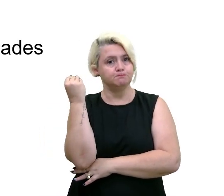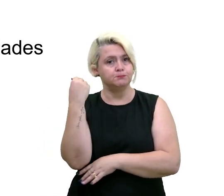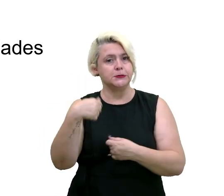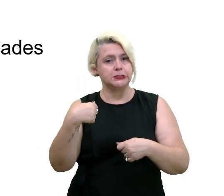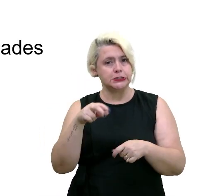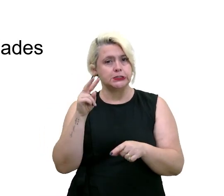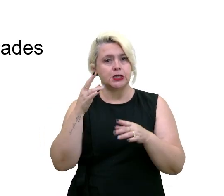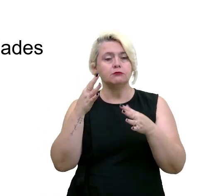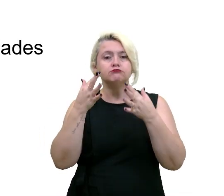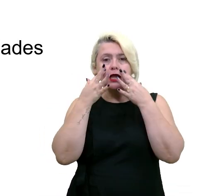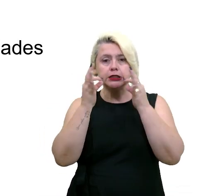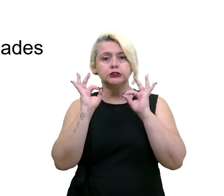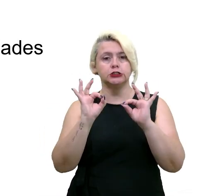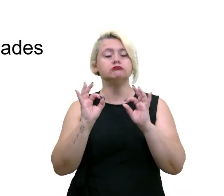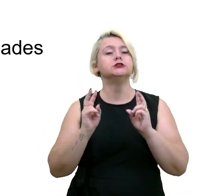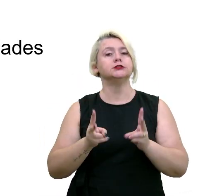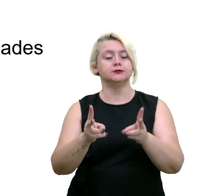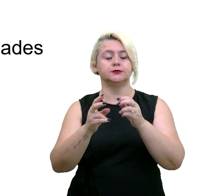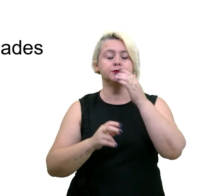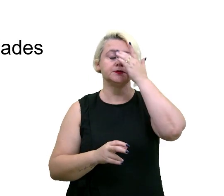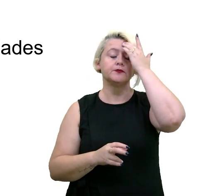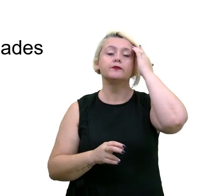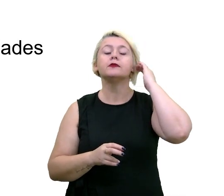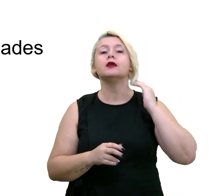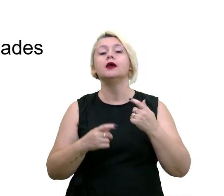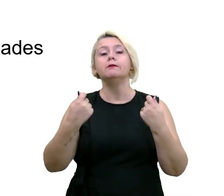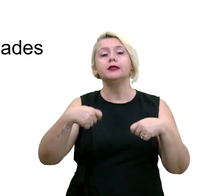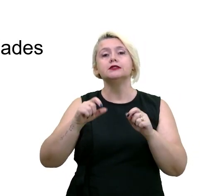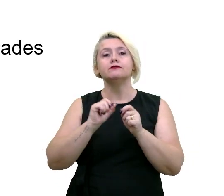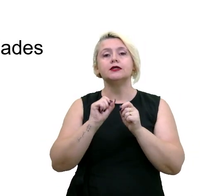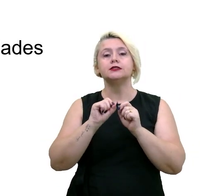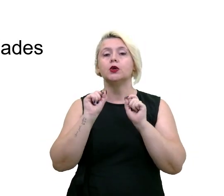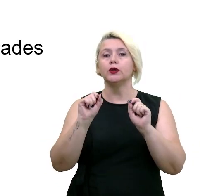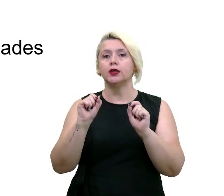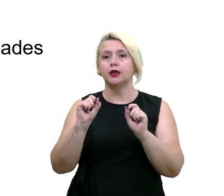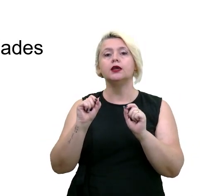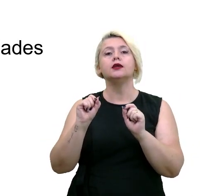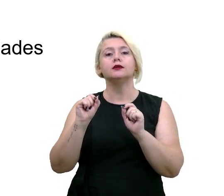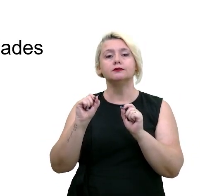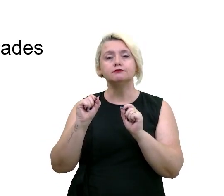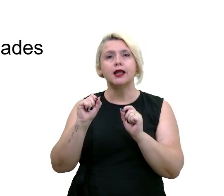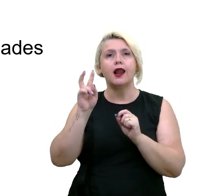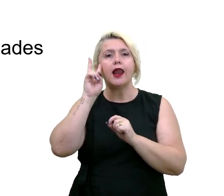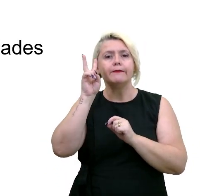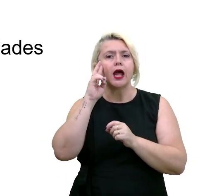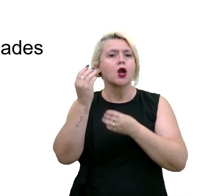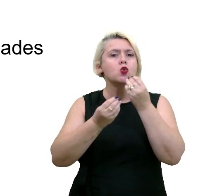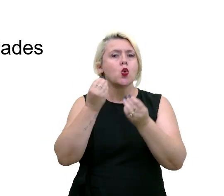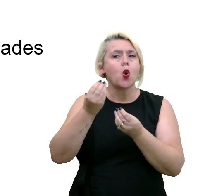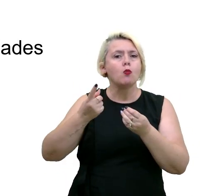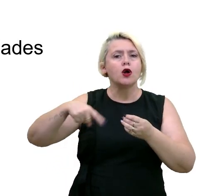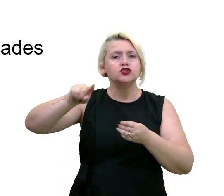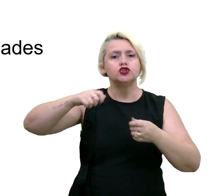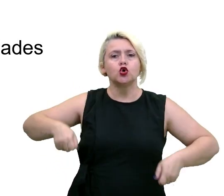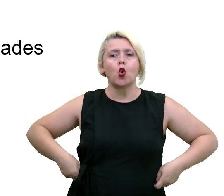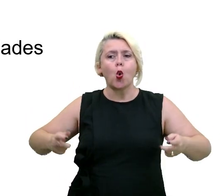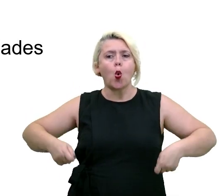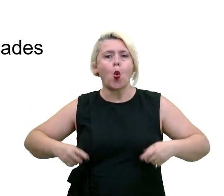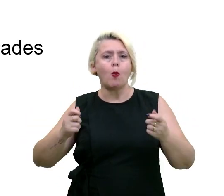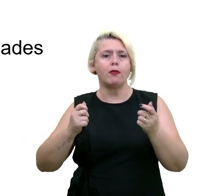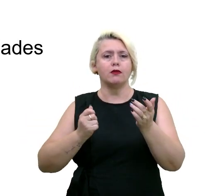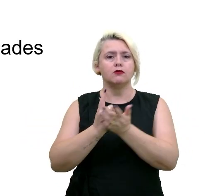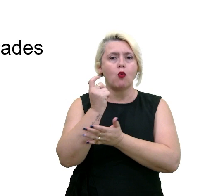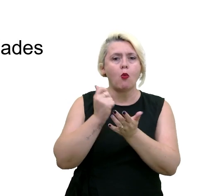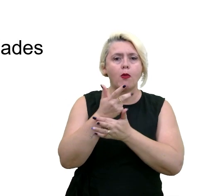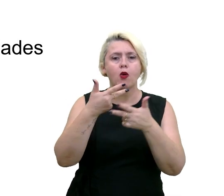Descuidar dessas questões. É necessário fazer uma revisão de padrões de consumo e produção. Incentivar a